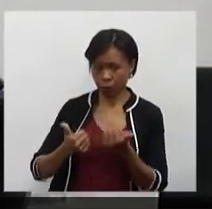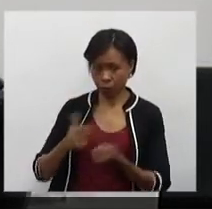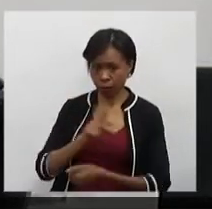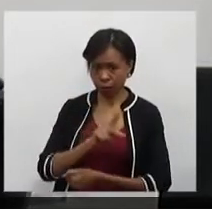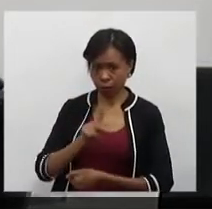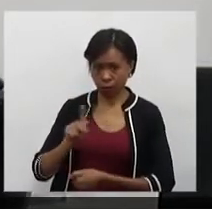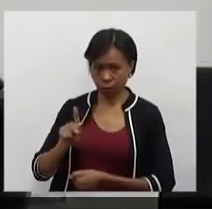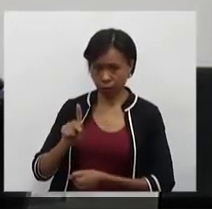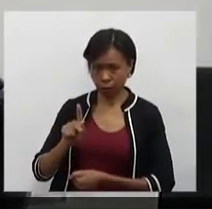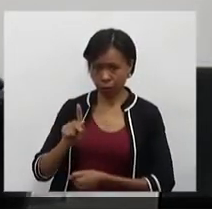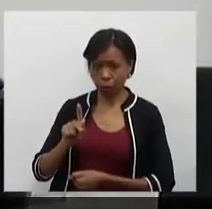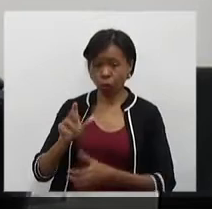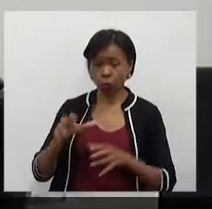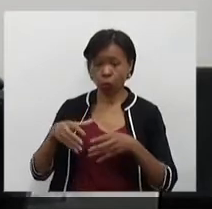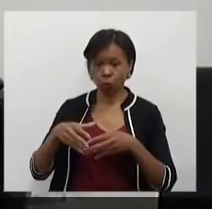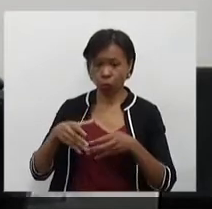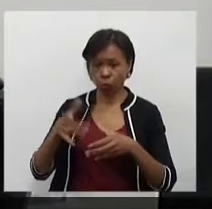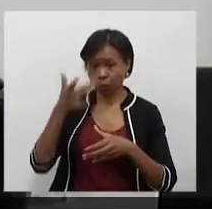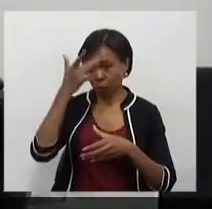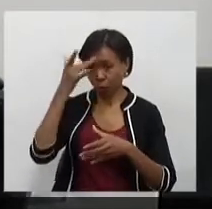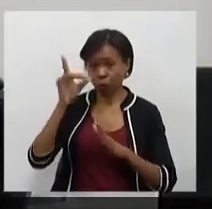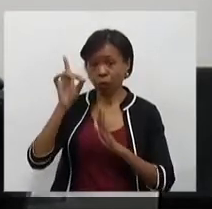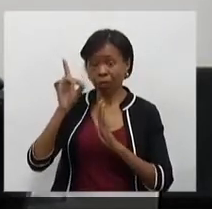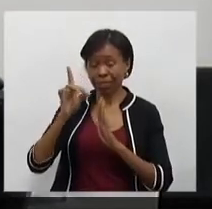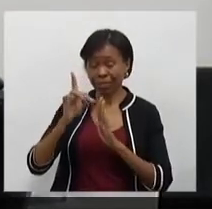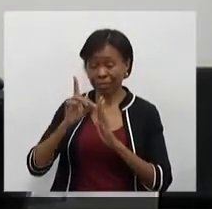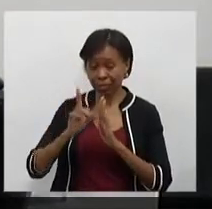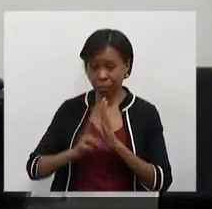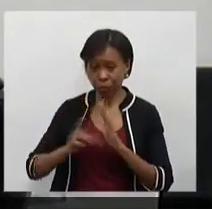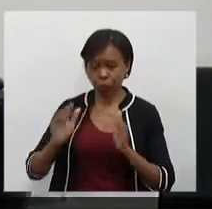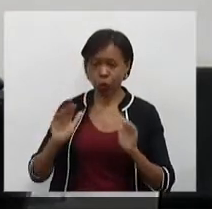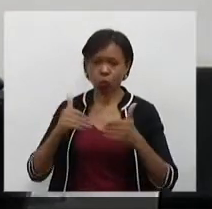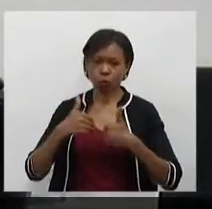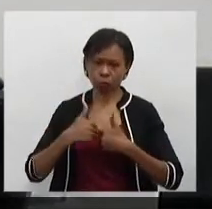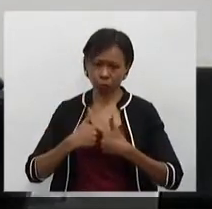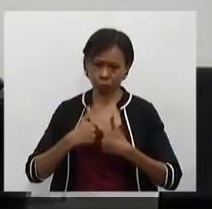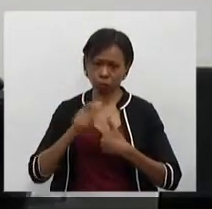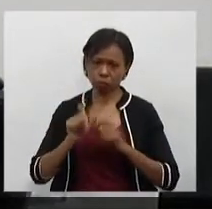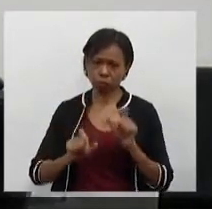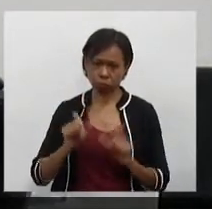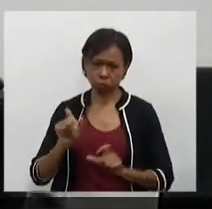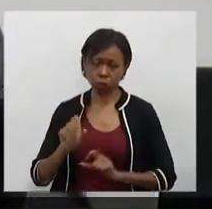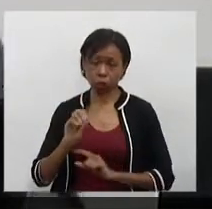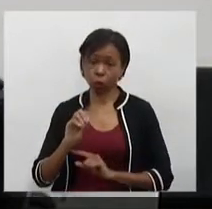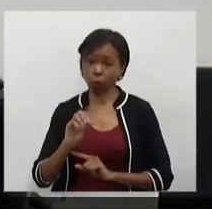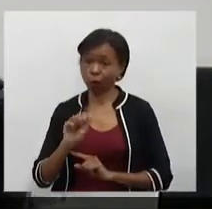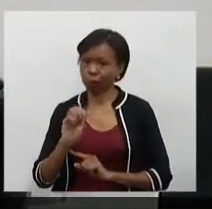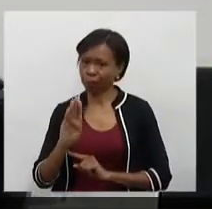com Autismo da OAB Minas Gerais. 5 minutos, Vivian.